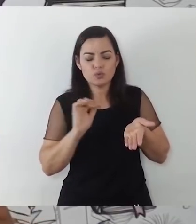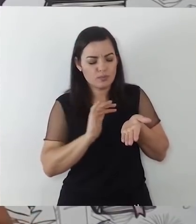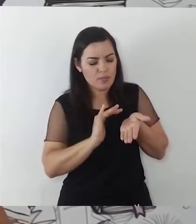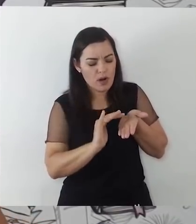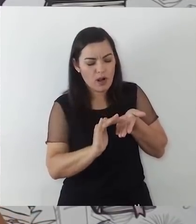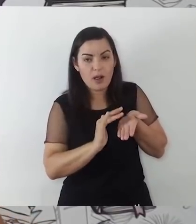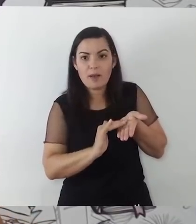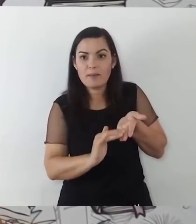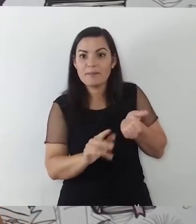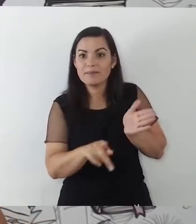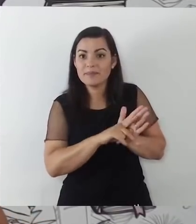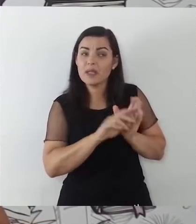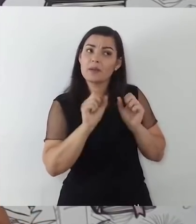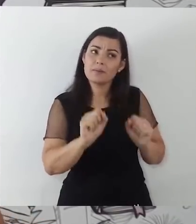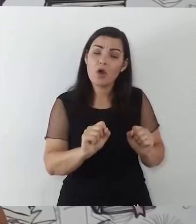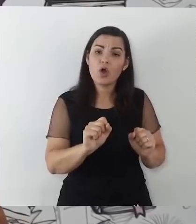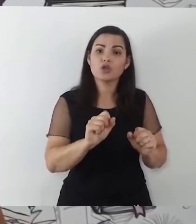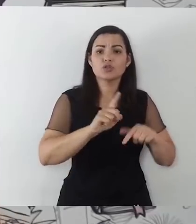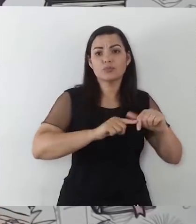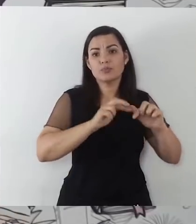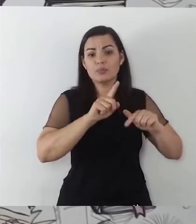Ponto 1 é o A.